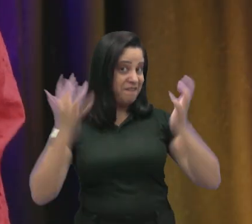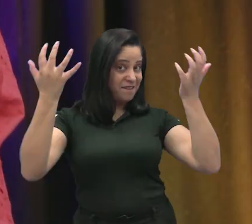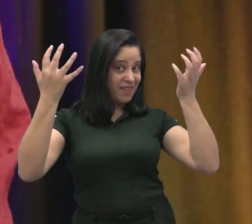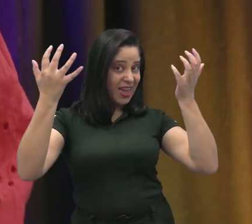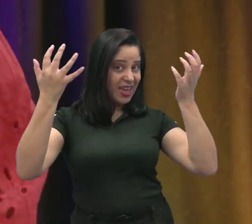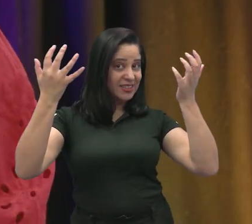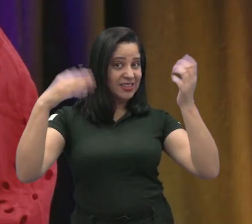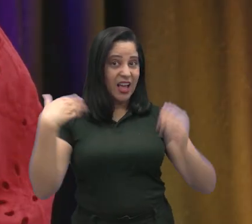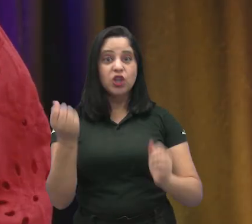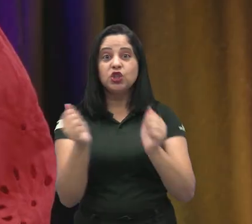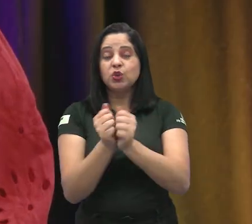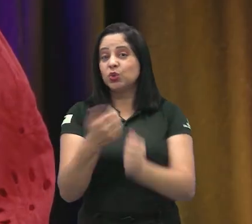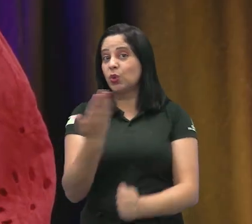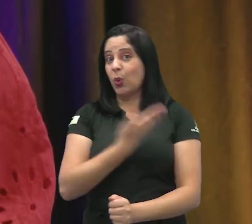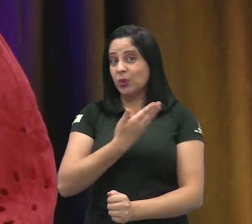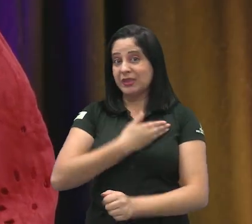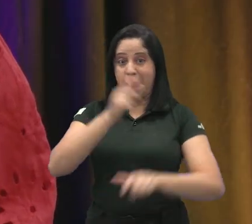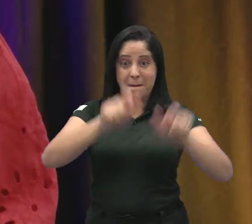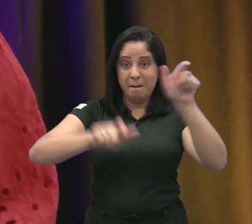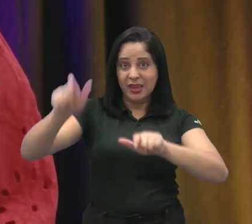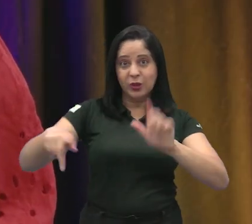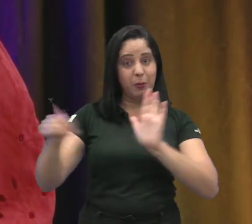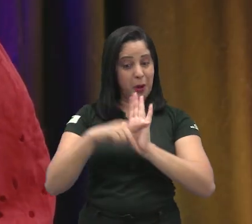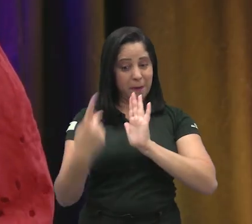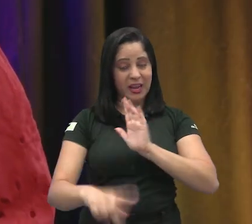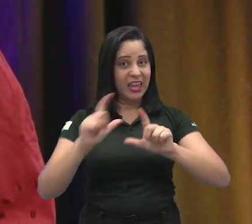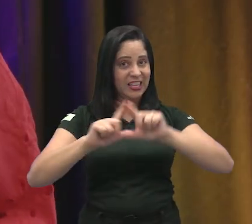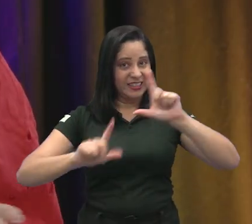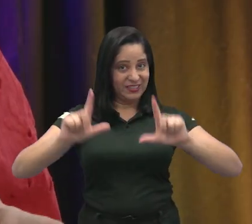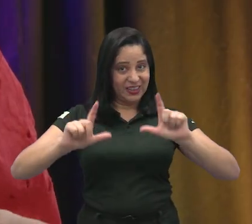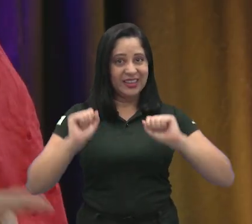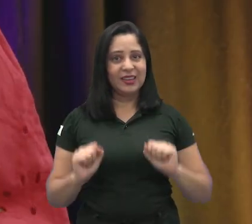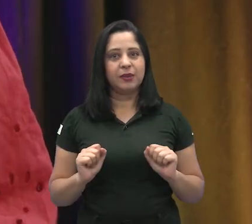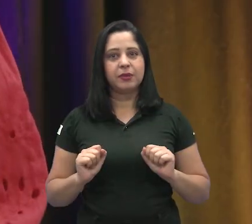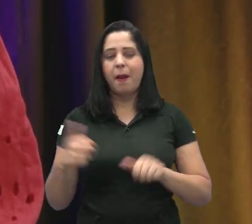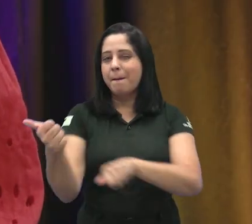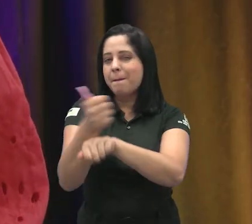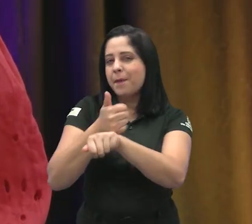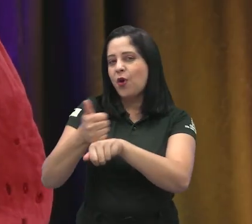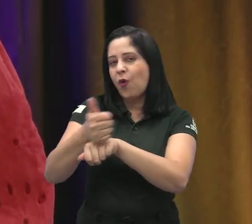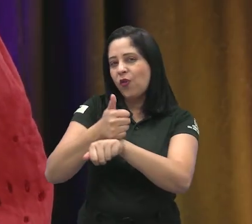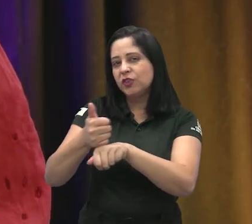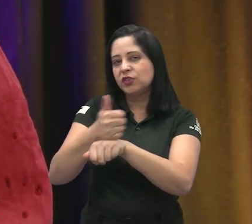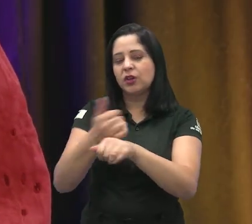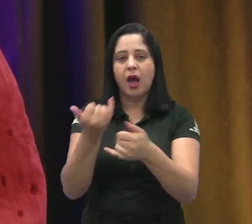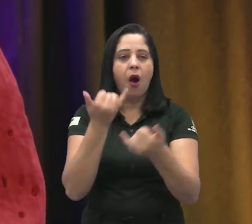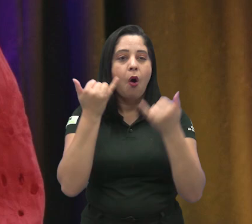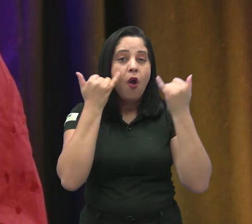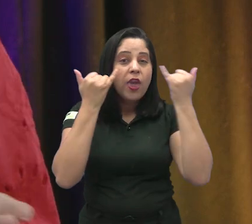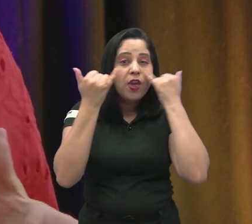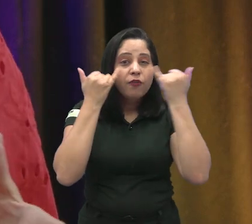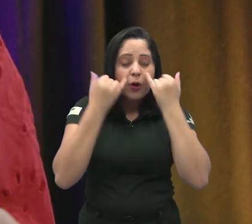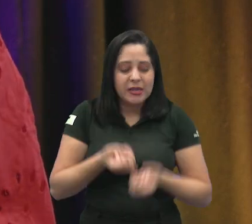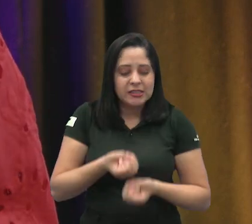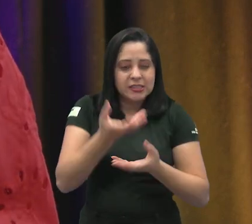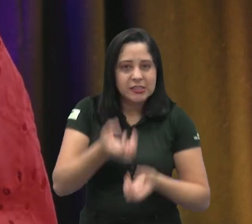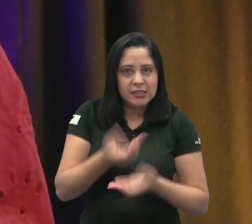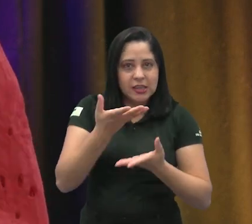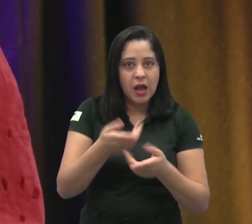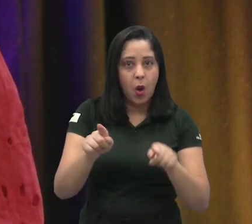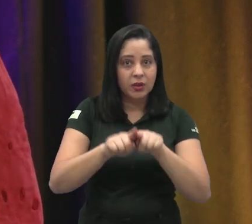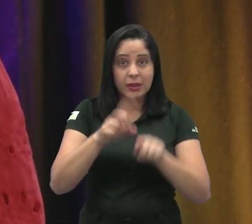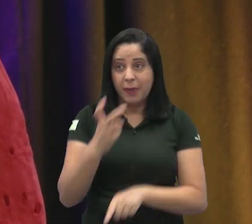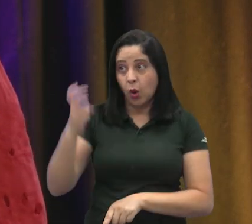de Natal com os nossos amigos apresentadores que tornam a TV Câmara viva. Profissionais que levam